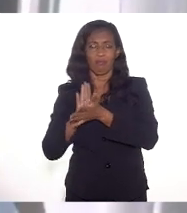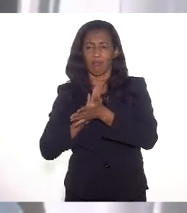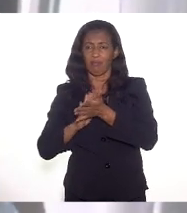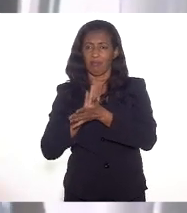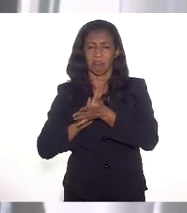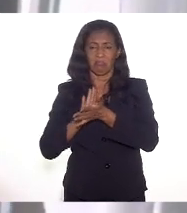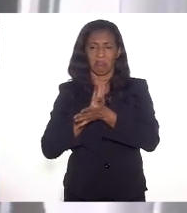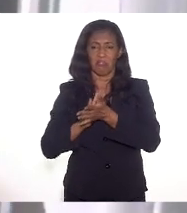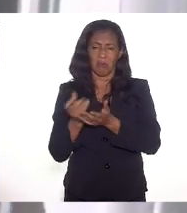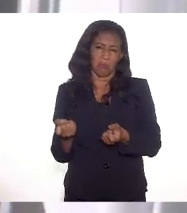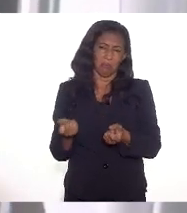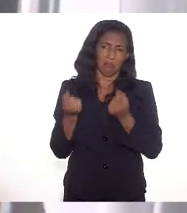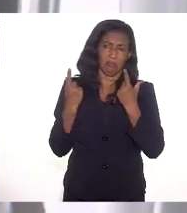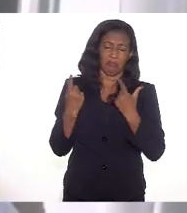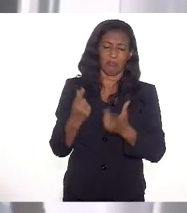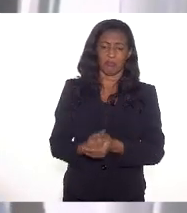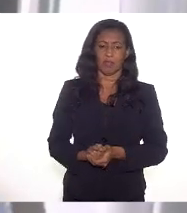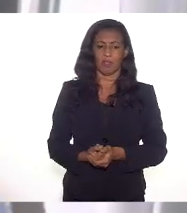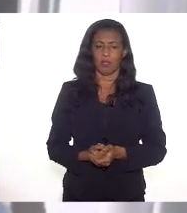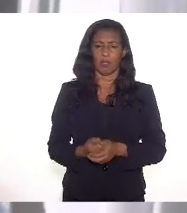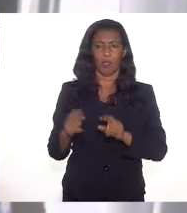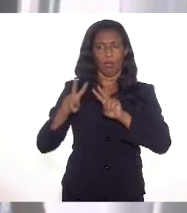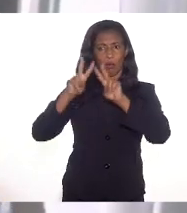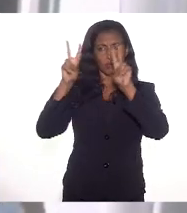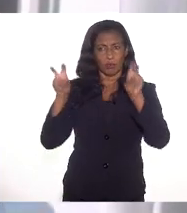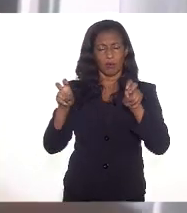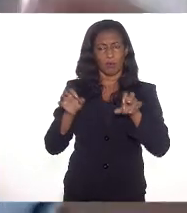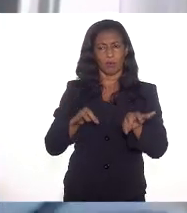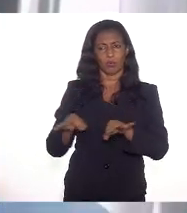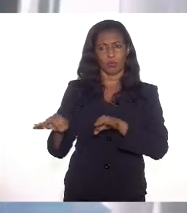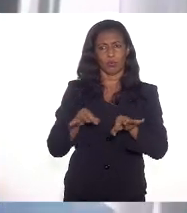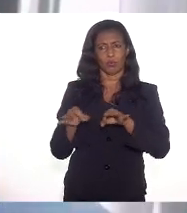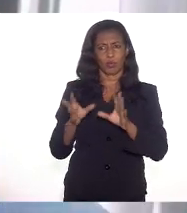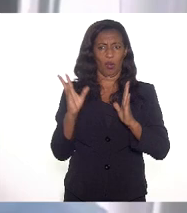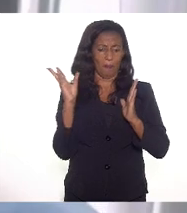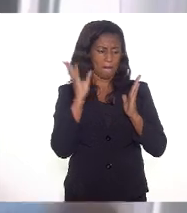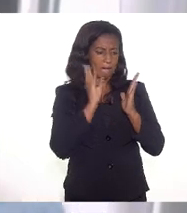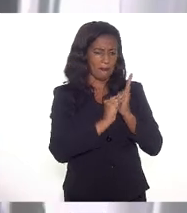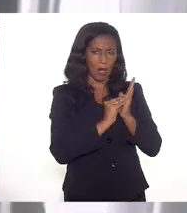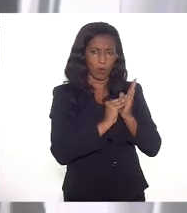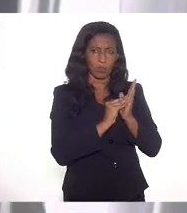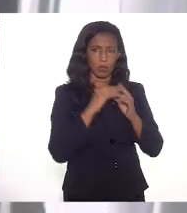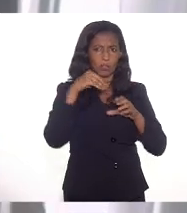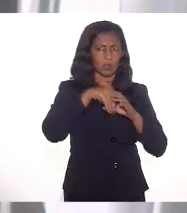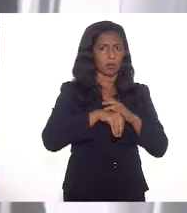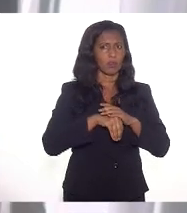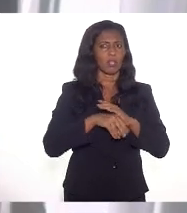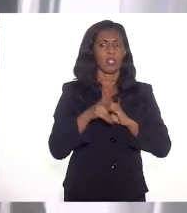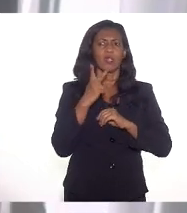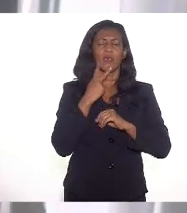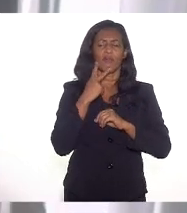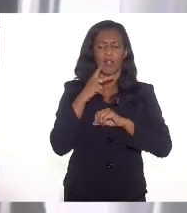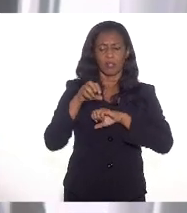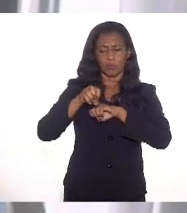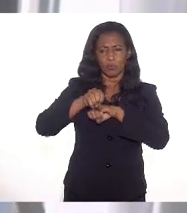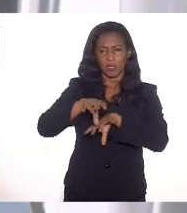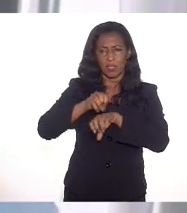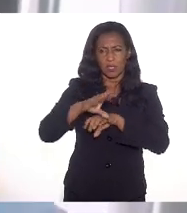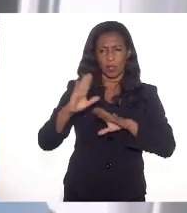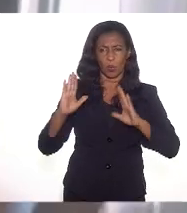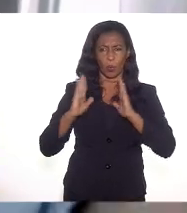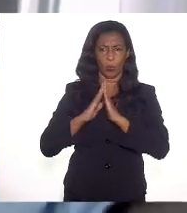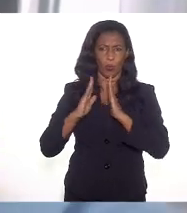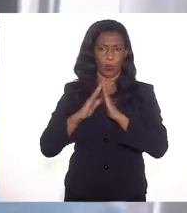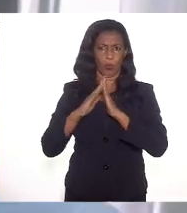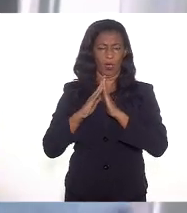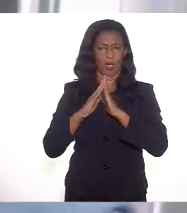meu ver, estranha a temática original do projeto, porque pauta dentro do projeto a questão da educação domiciliar. Na verdade, o